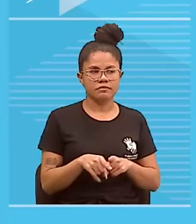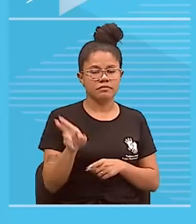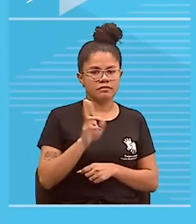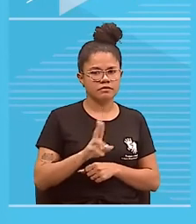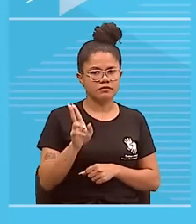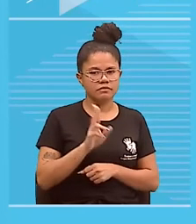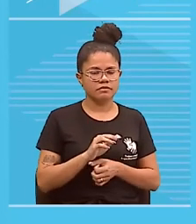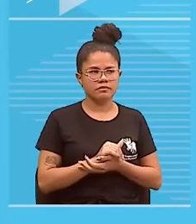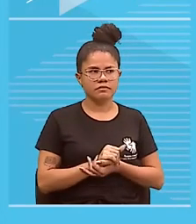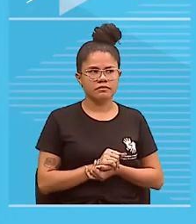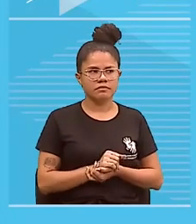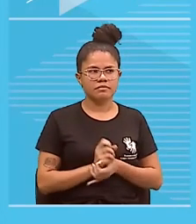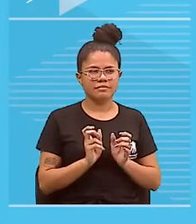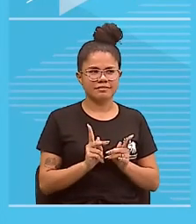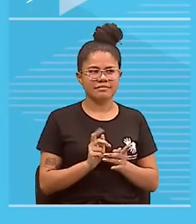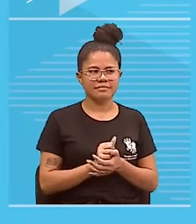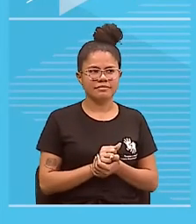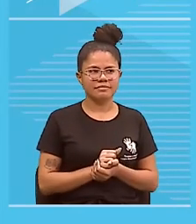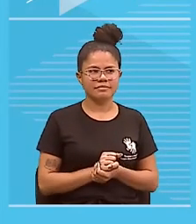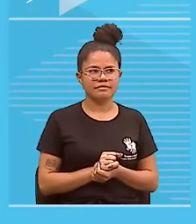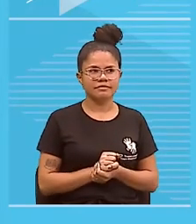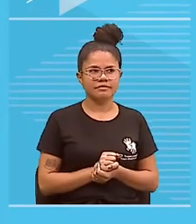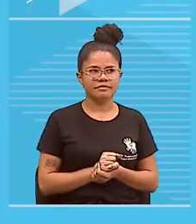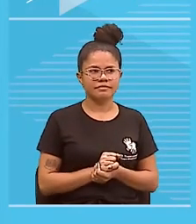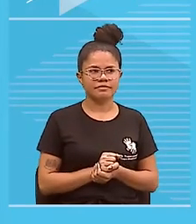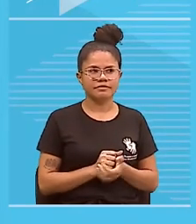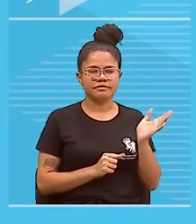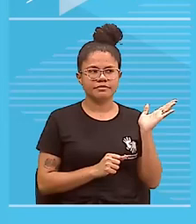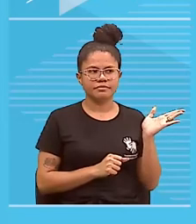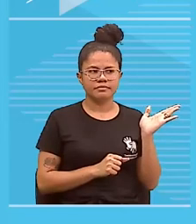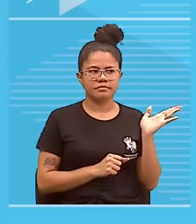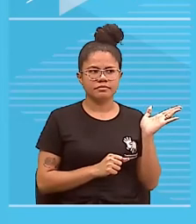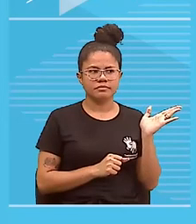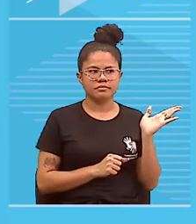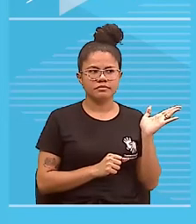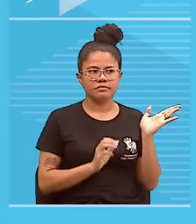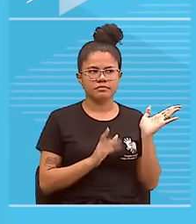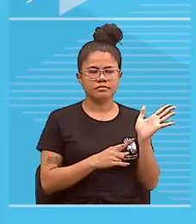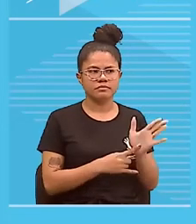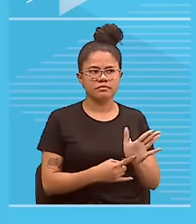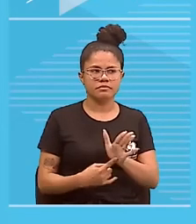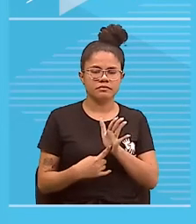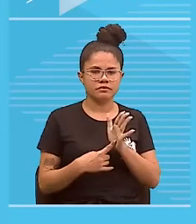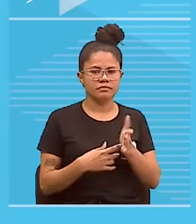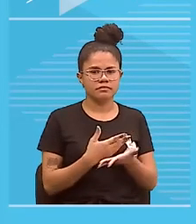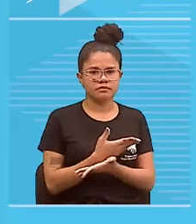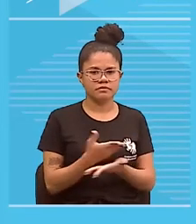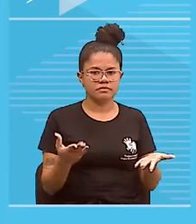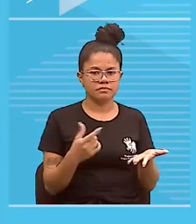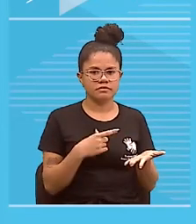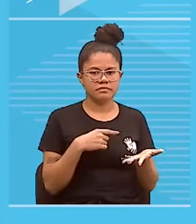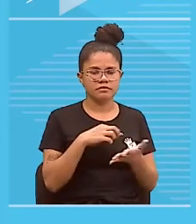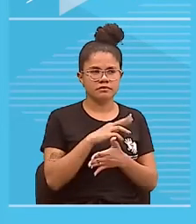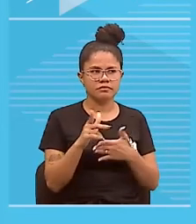usos na sua função Tá bom então esse é seu esqueleto a gente como tá sendo mostrado aqui ó ele tem